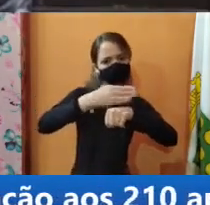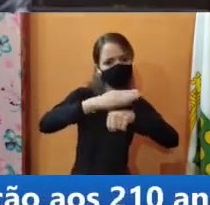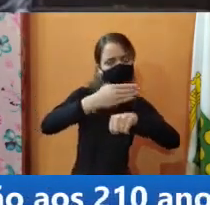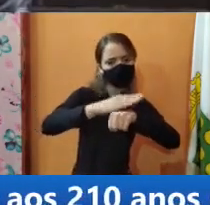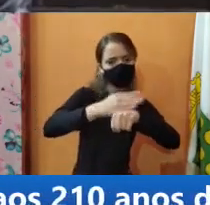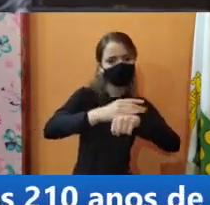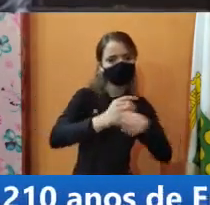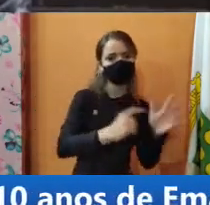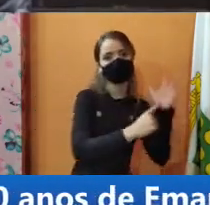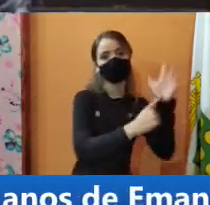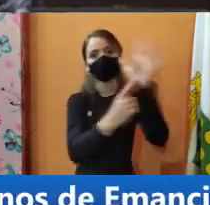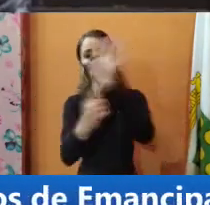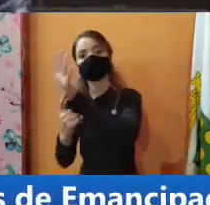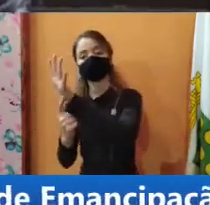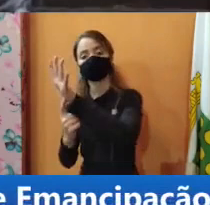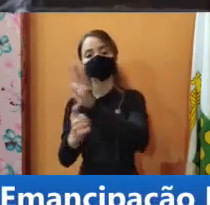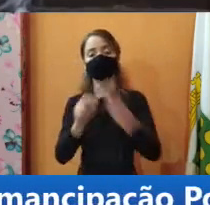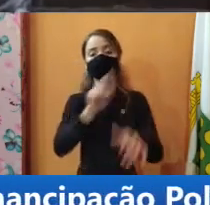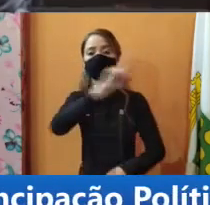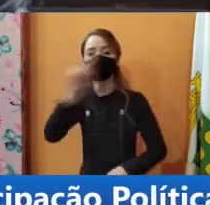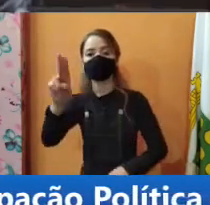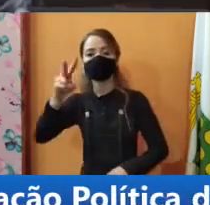chama Olhares de Limoeiro.